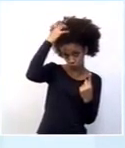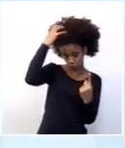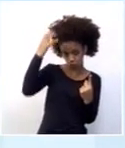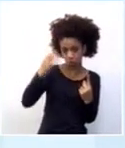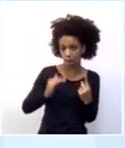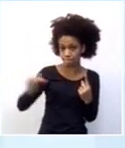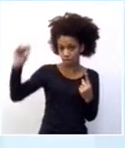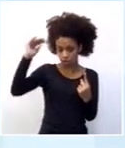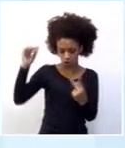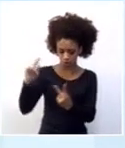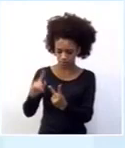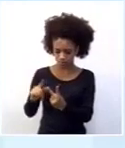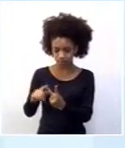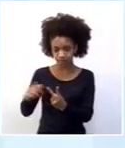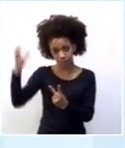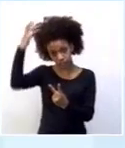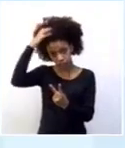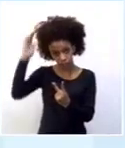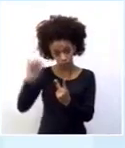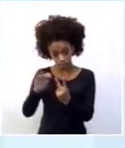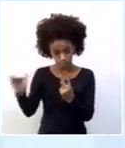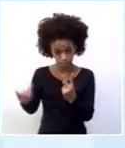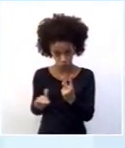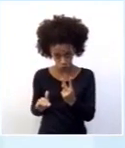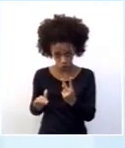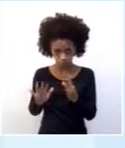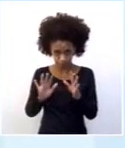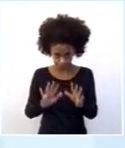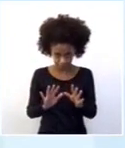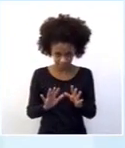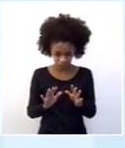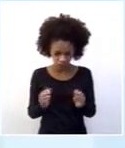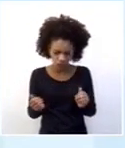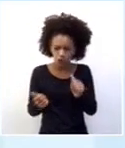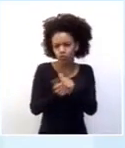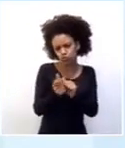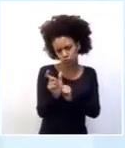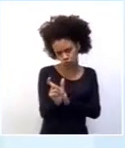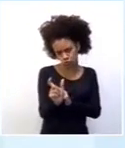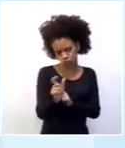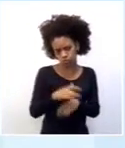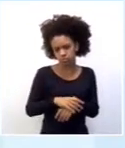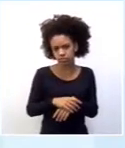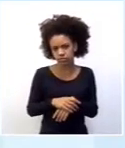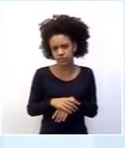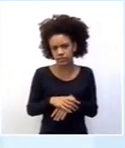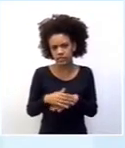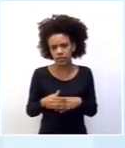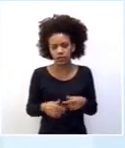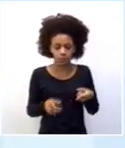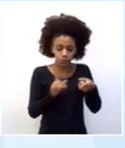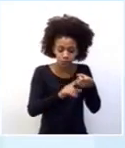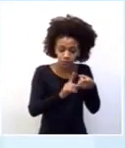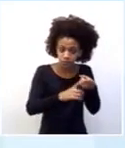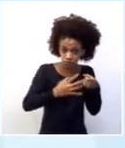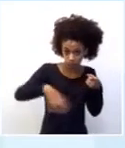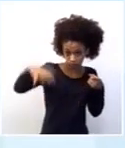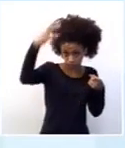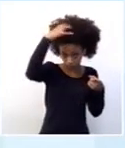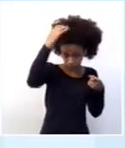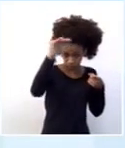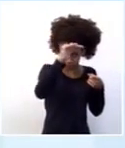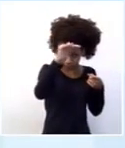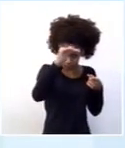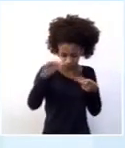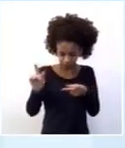aí como posso dizer, uma junção desses nomos. E o Alto Egito e o Baixo Egito começam a